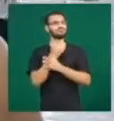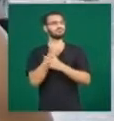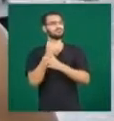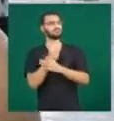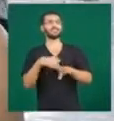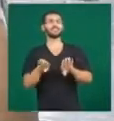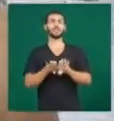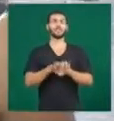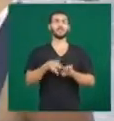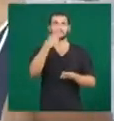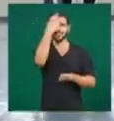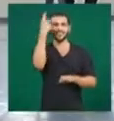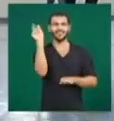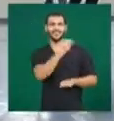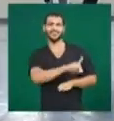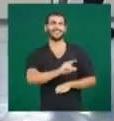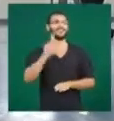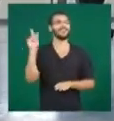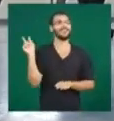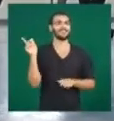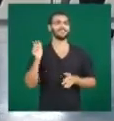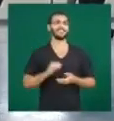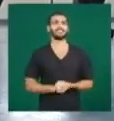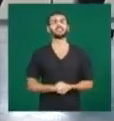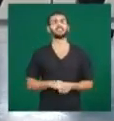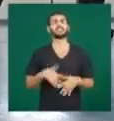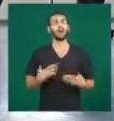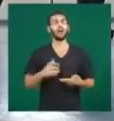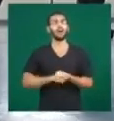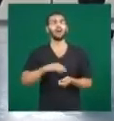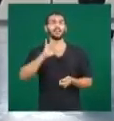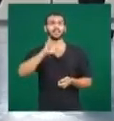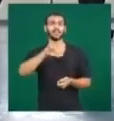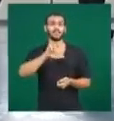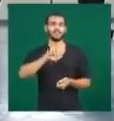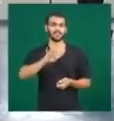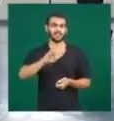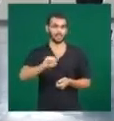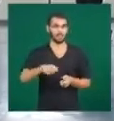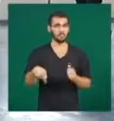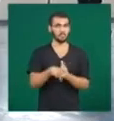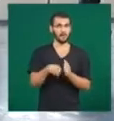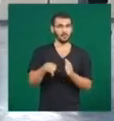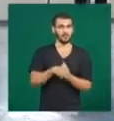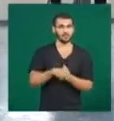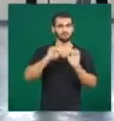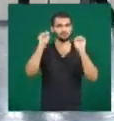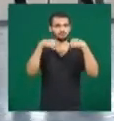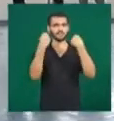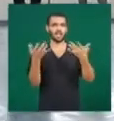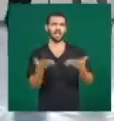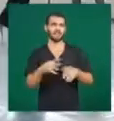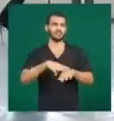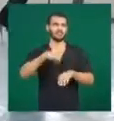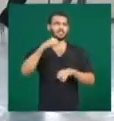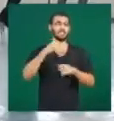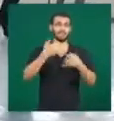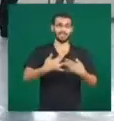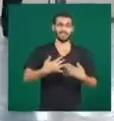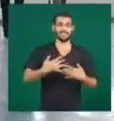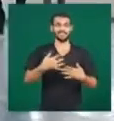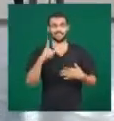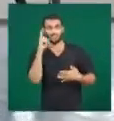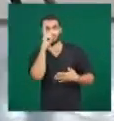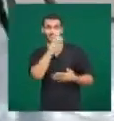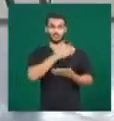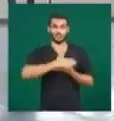você ser mais diva. A Thalita, formada em Educação Física na UFO e mestranda na universidade, conta que no começo é um pouco difícil